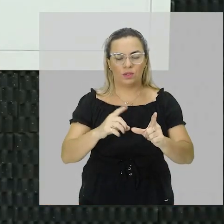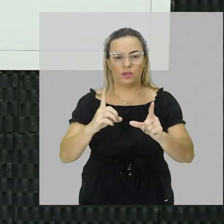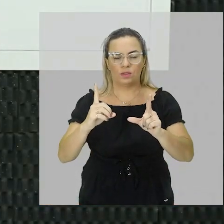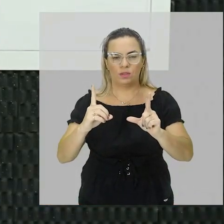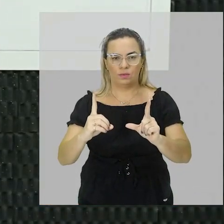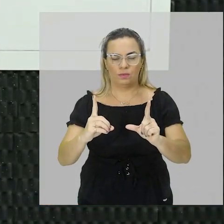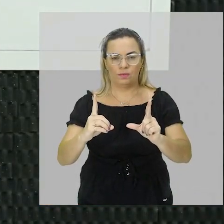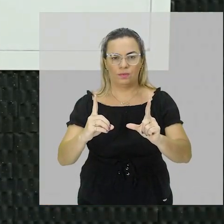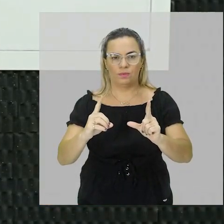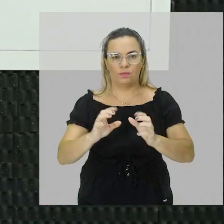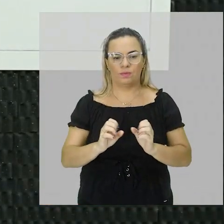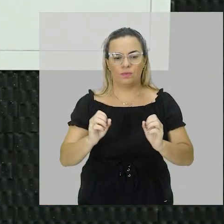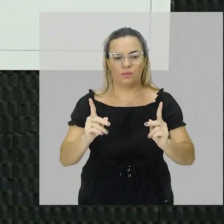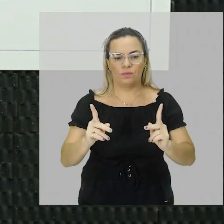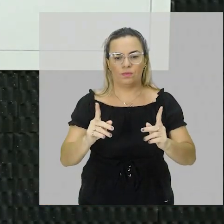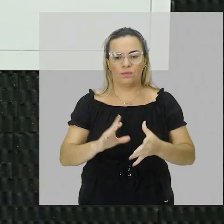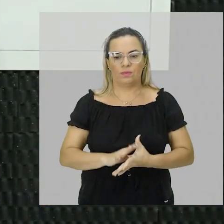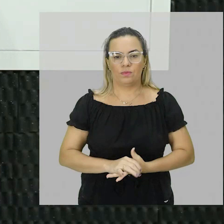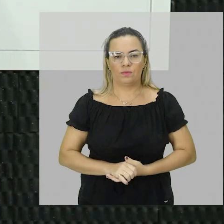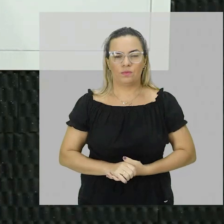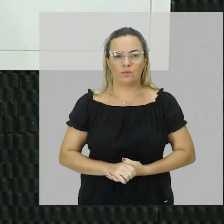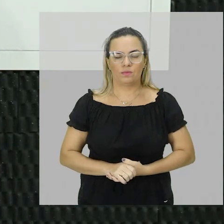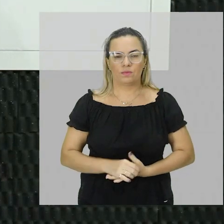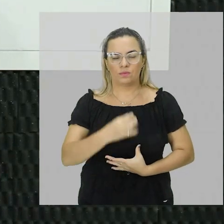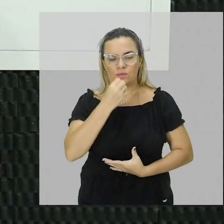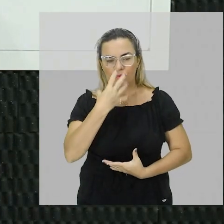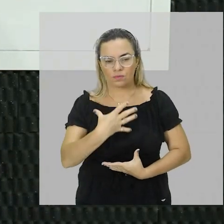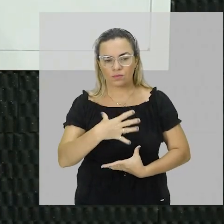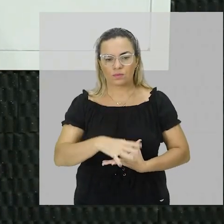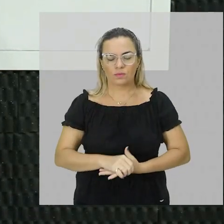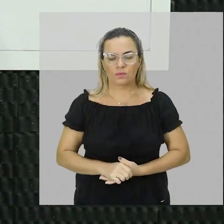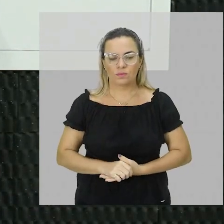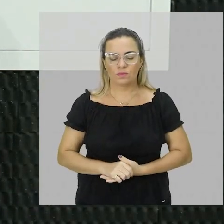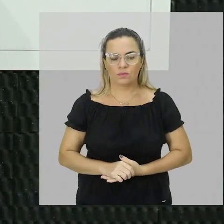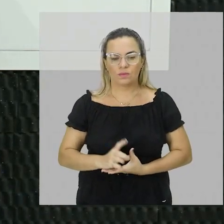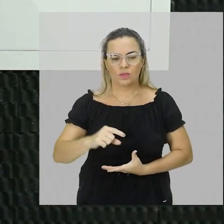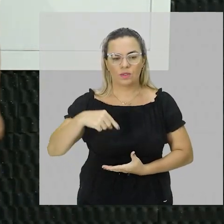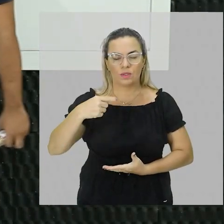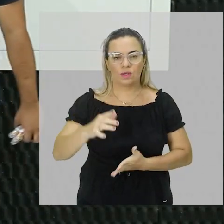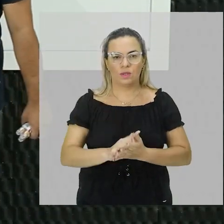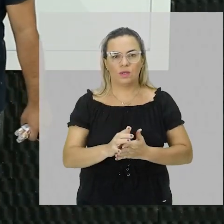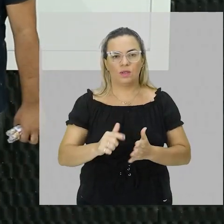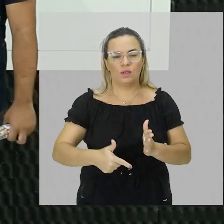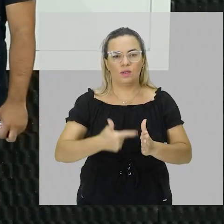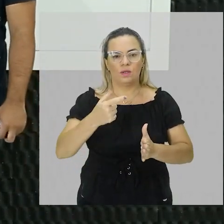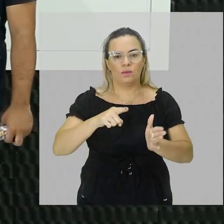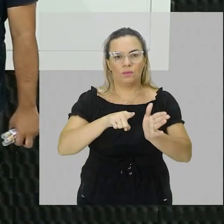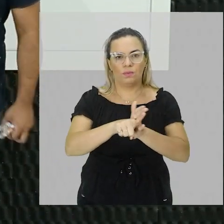Resposta é a letra D. Ok? Bom, vamos passar para a segunda questão.